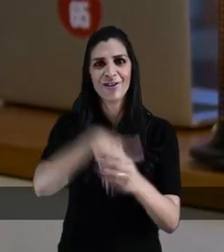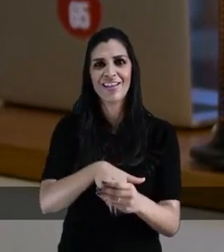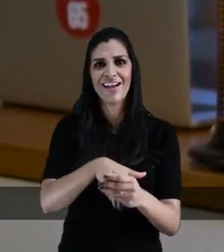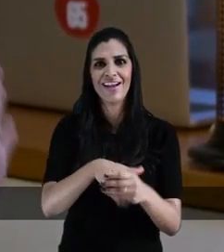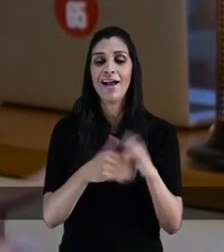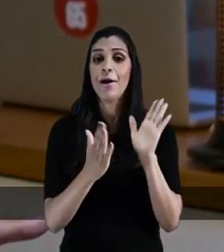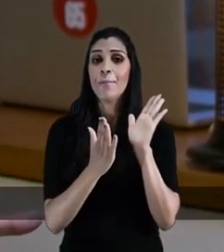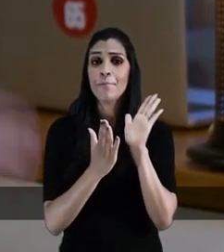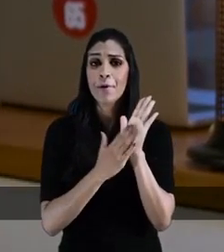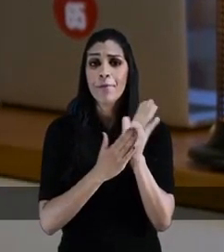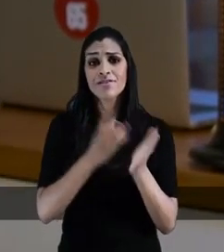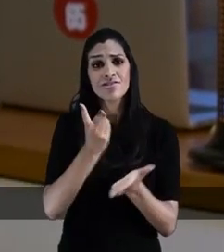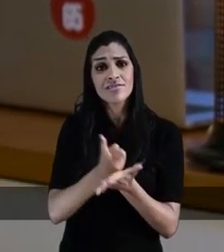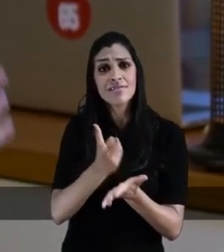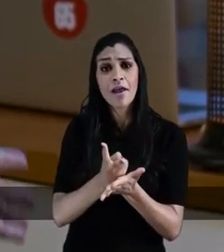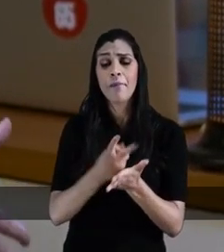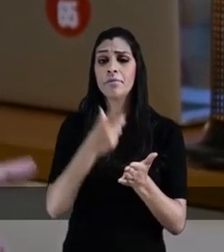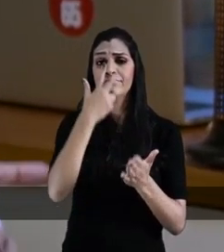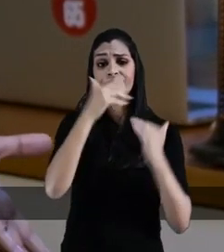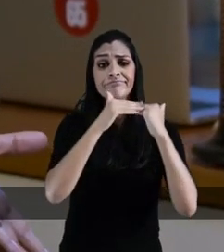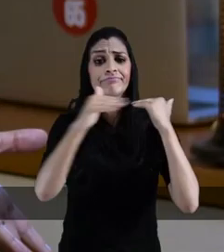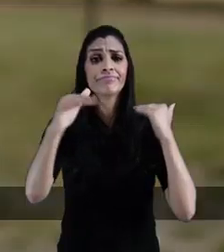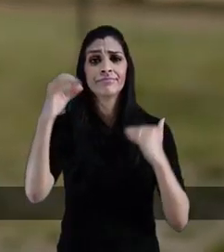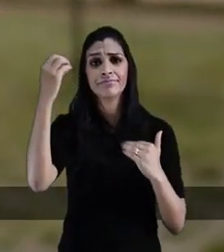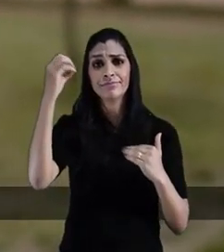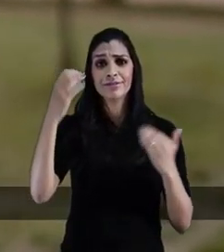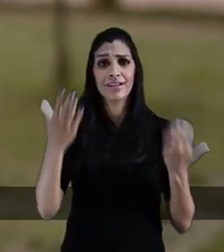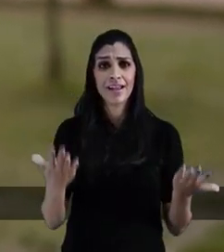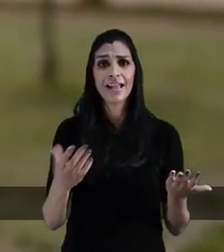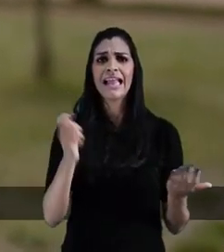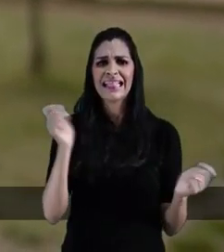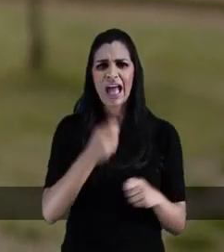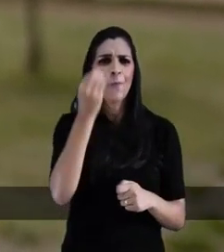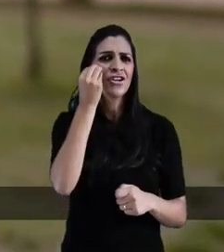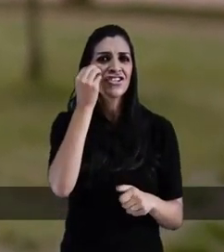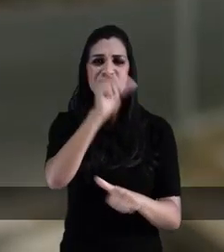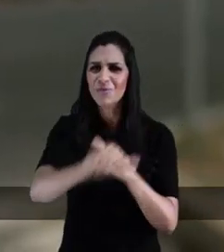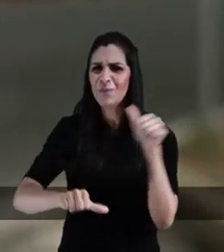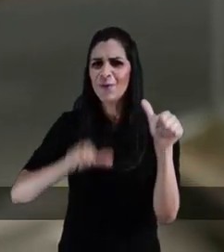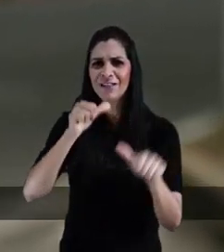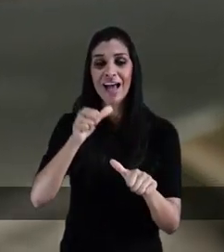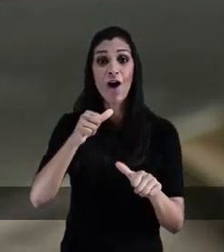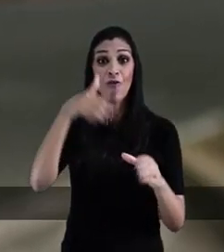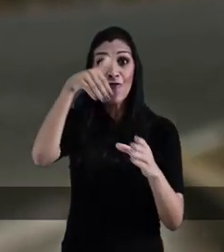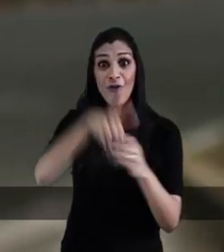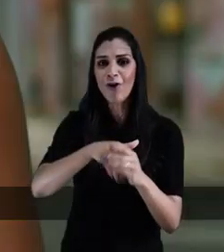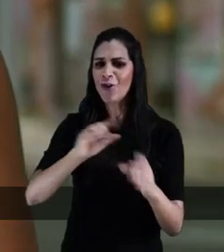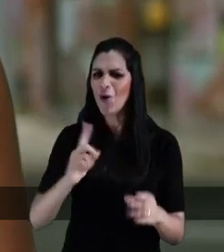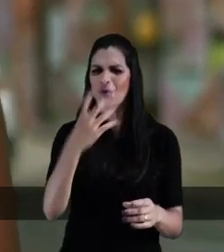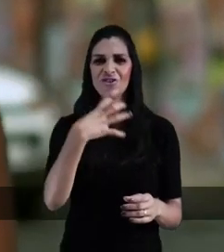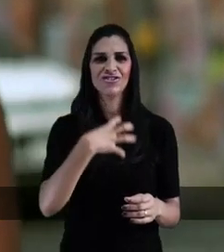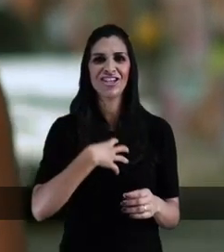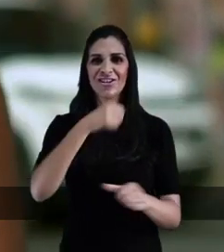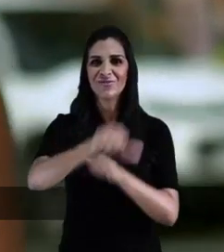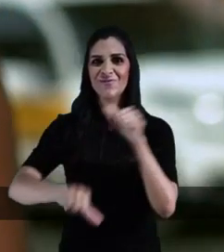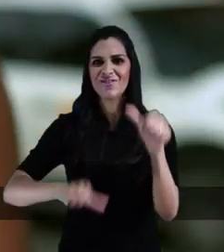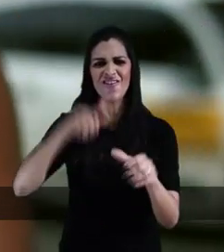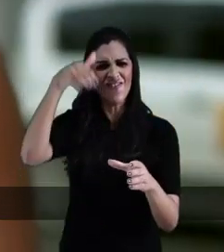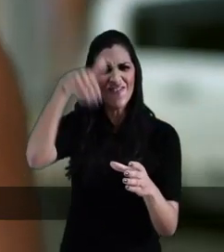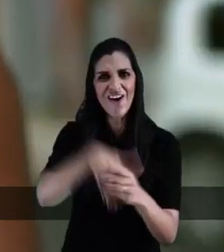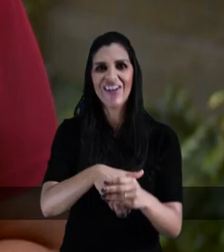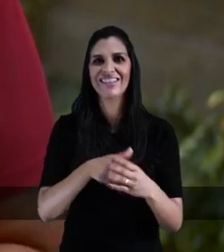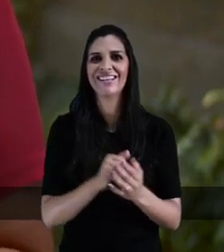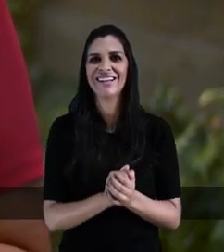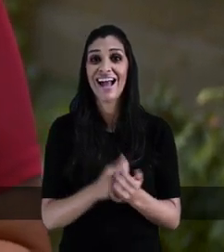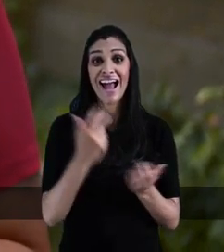mão. As mesmas propostas de sempre que deixam a cidade sempre do mesmo jeito. Tem uma chance de mudar agora. O voto é tua única arma. Põe o teu voto